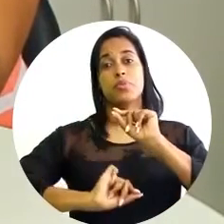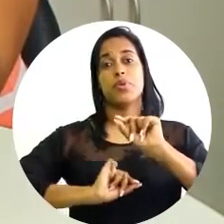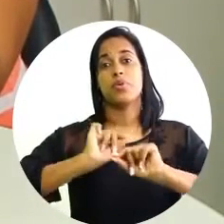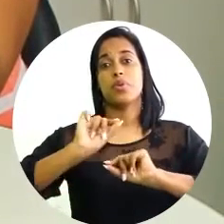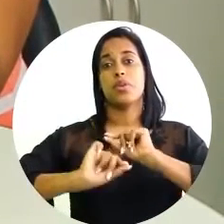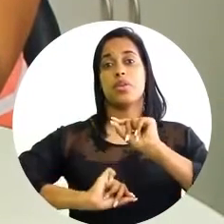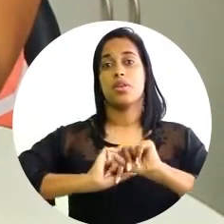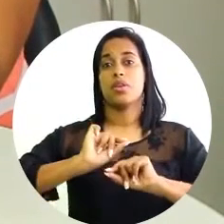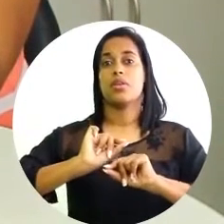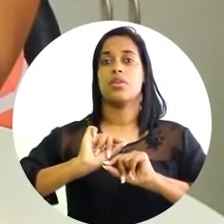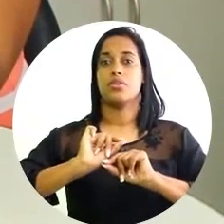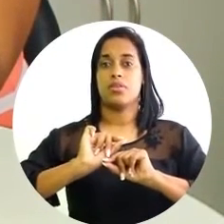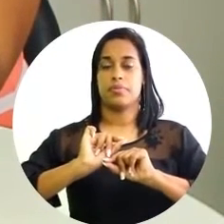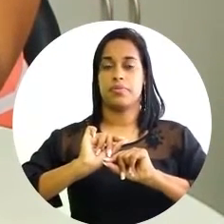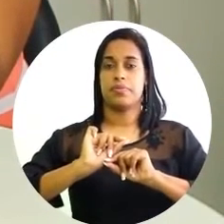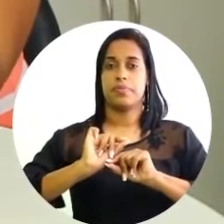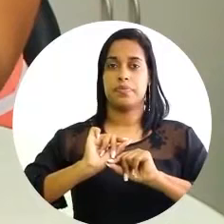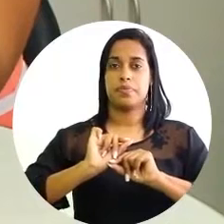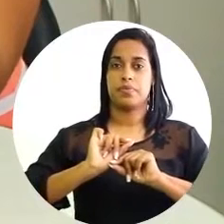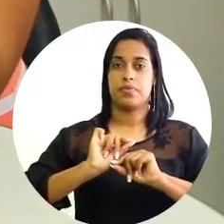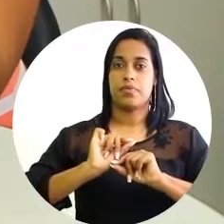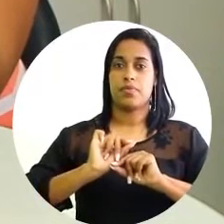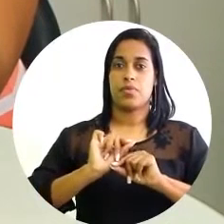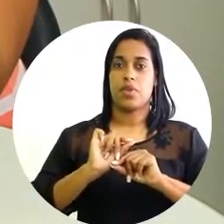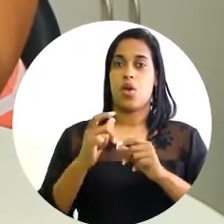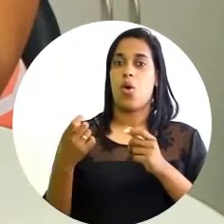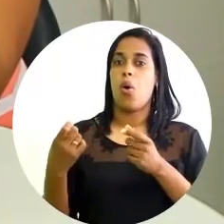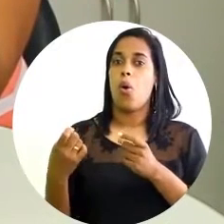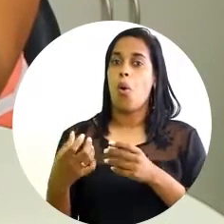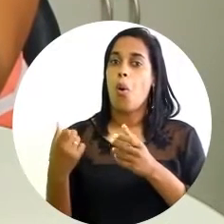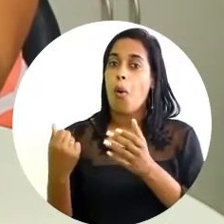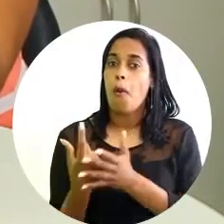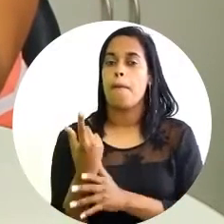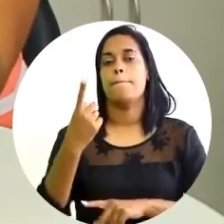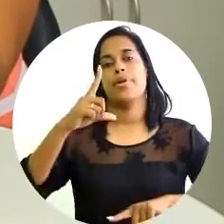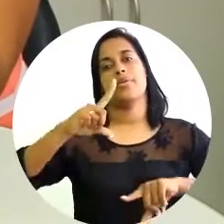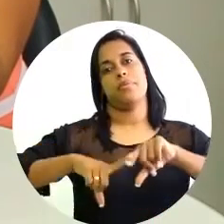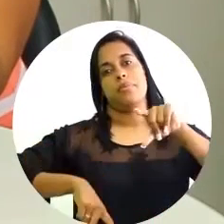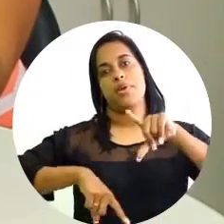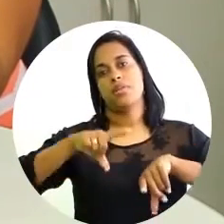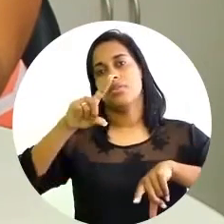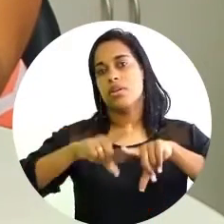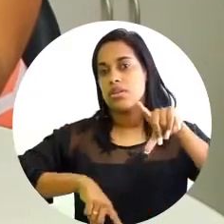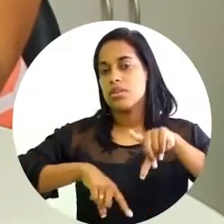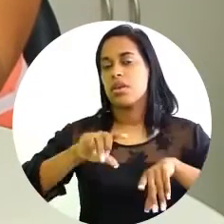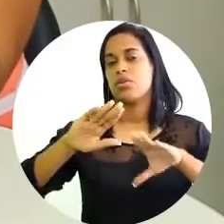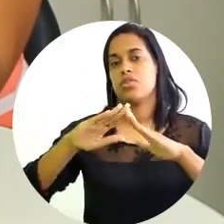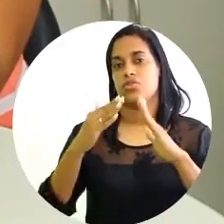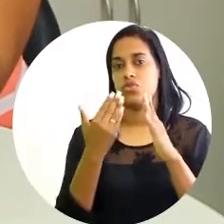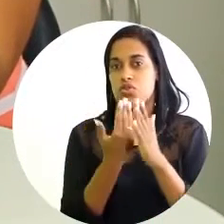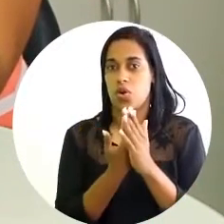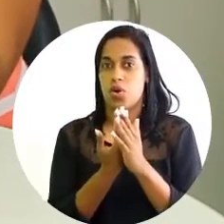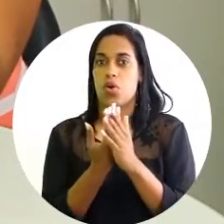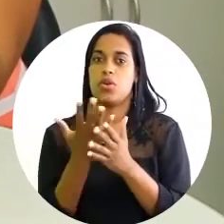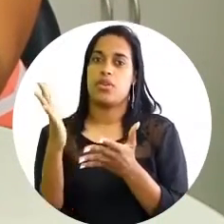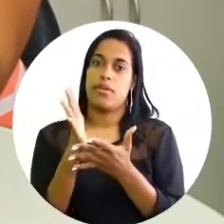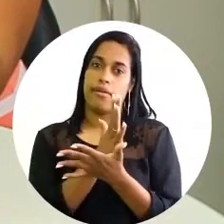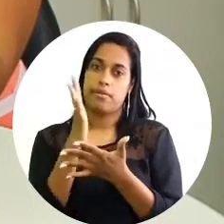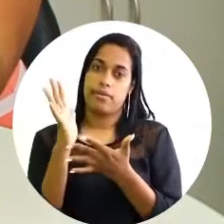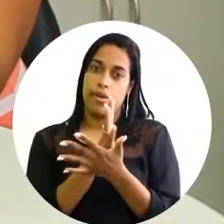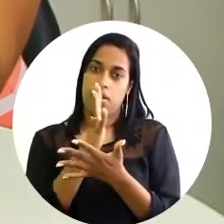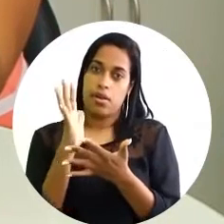para aquisição de compra, aquisição de material que vai ser empregado na escola, aquisição